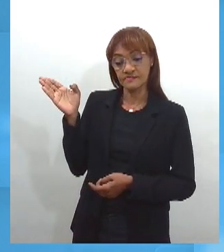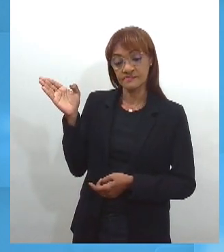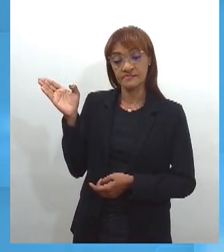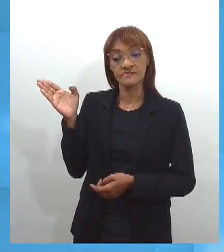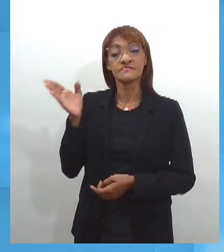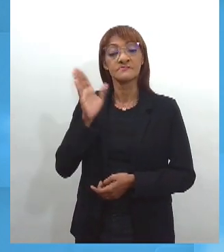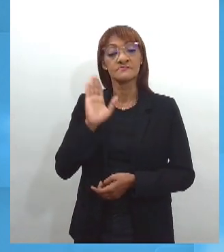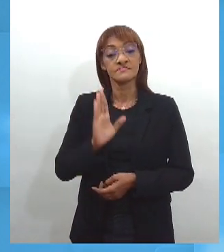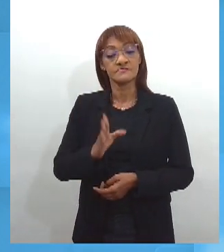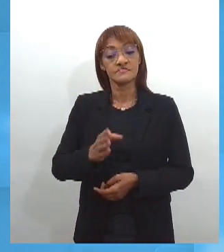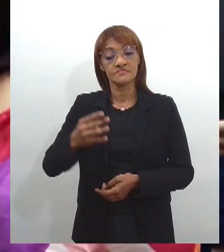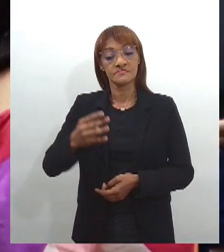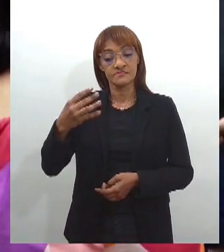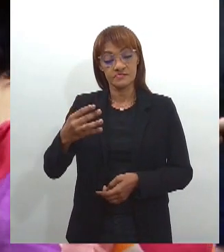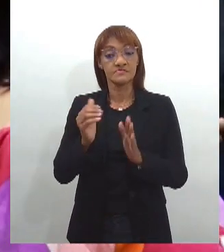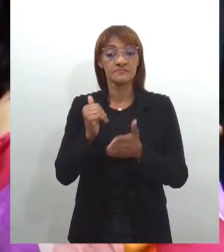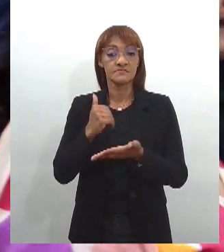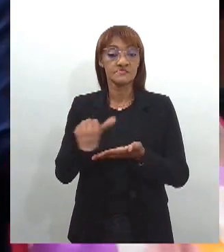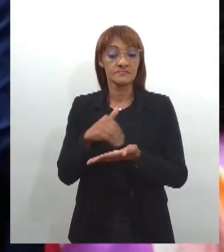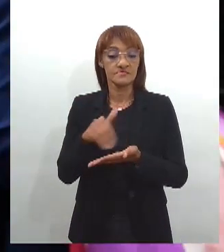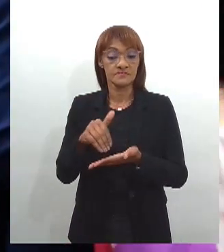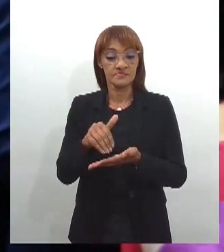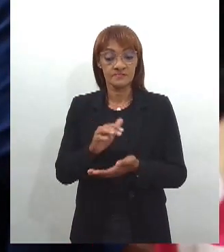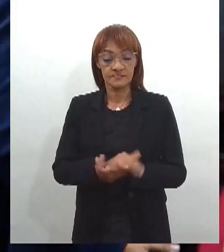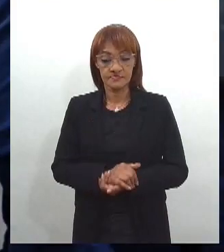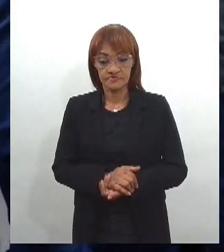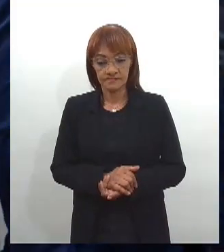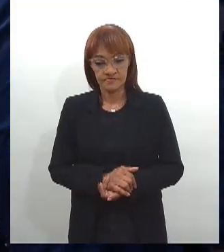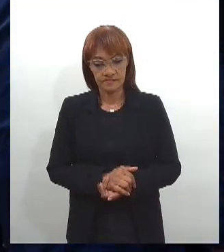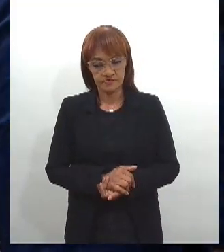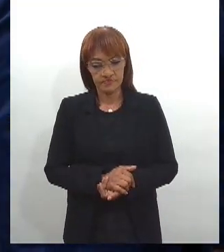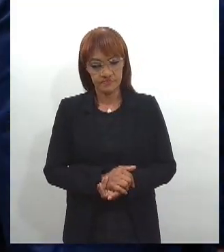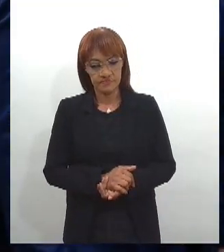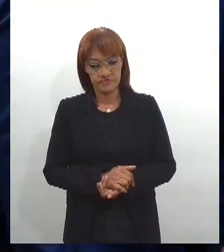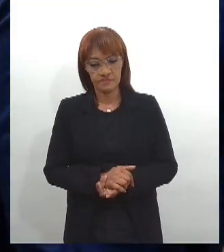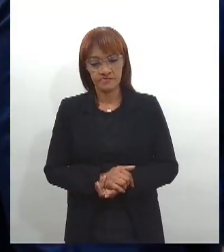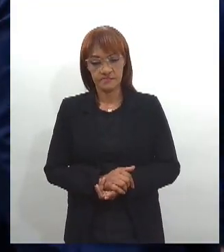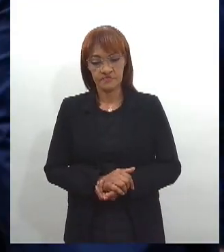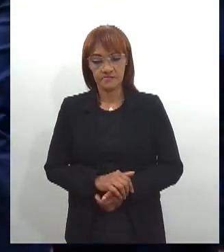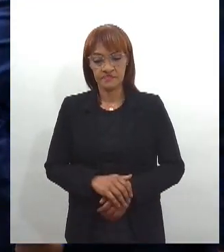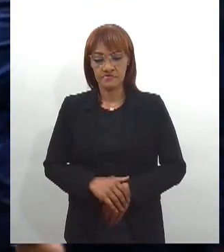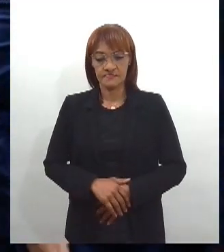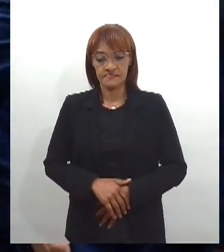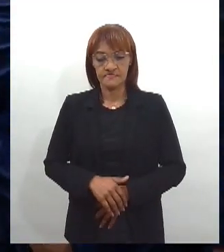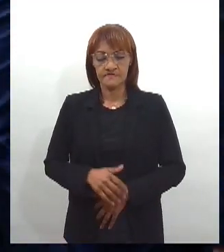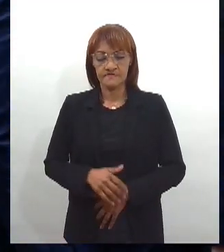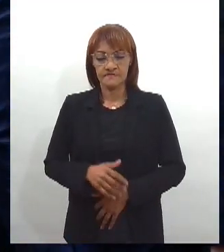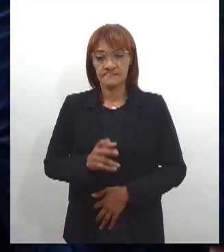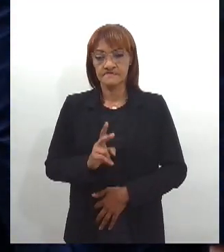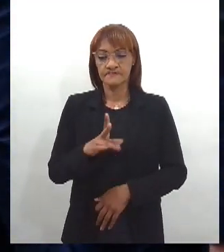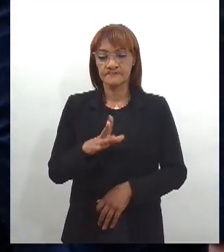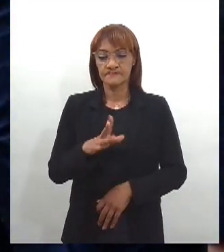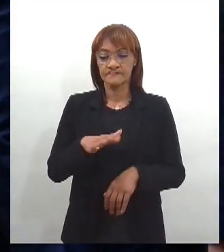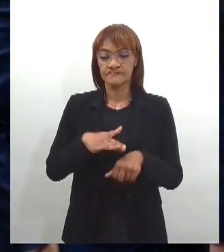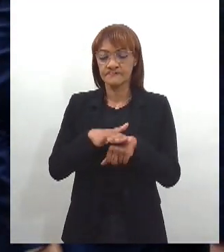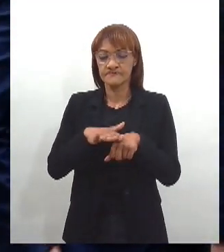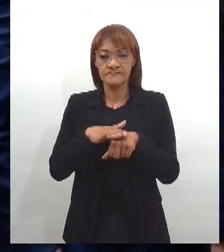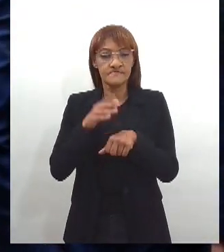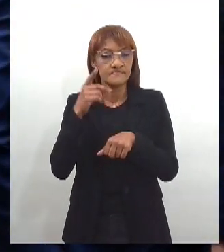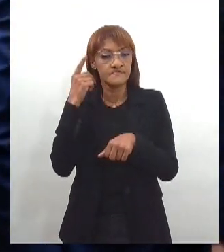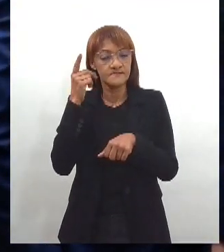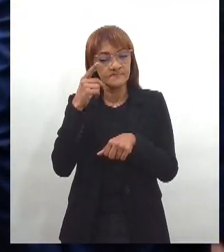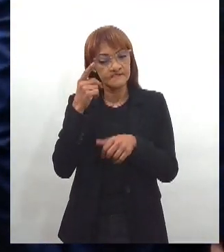quarto secretário. Tenho tido um diálogo constante com os deputados, né, e ao longo dos dias,